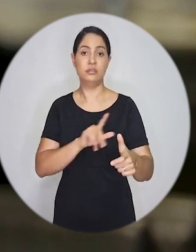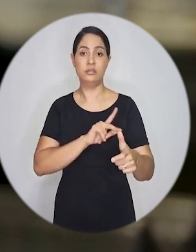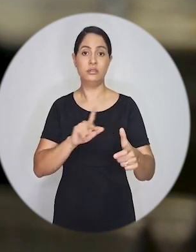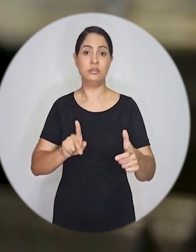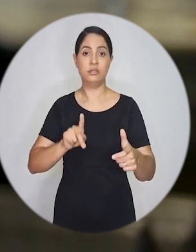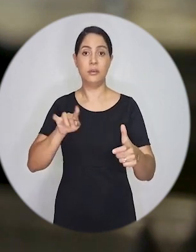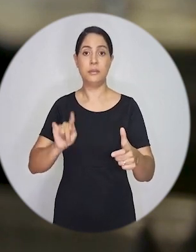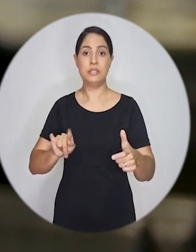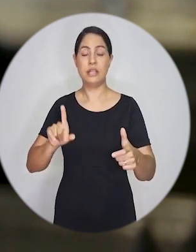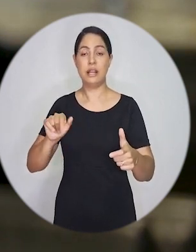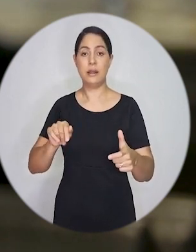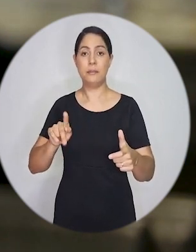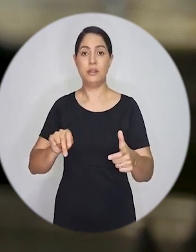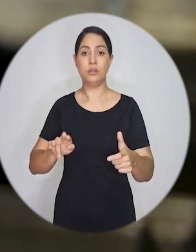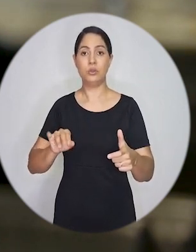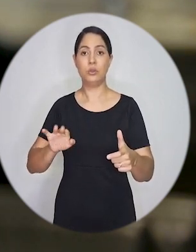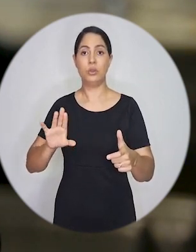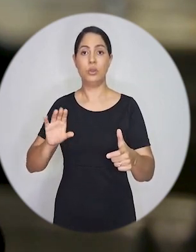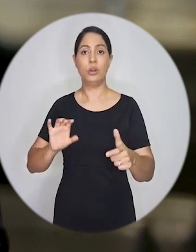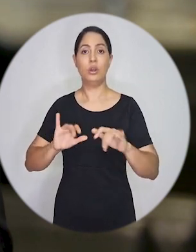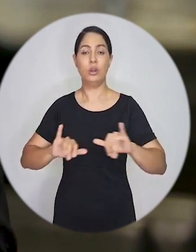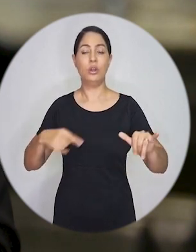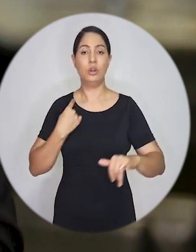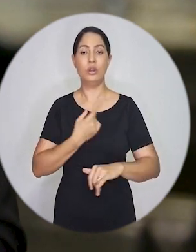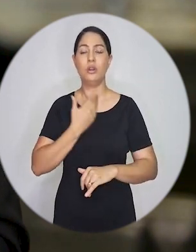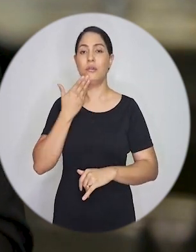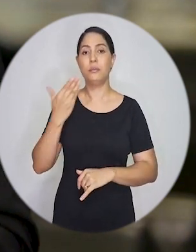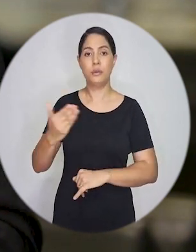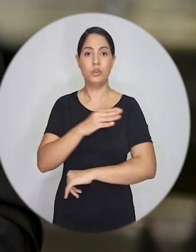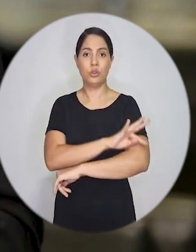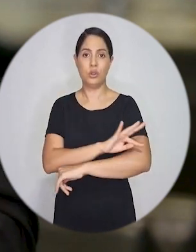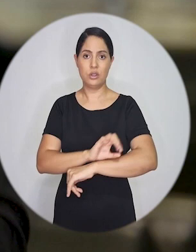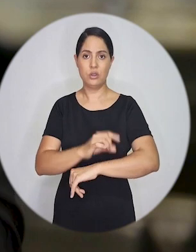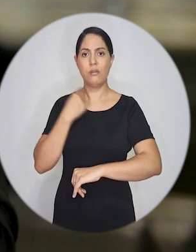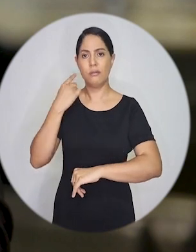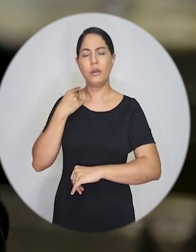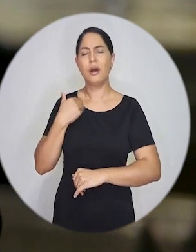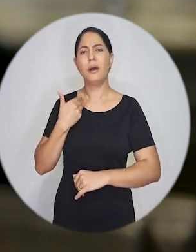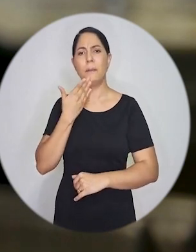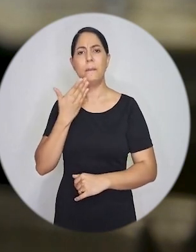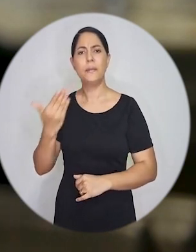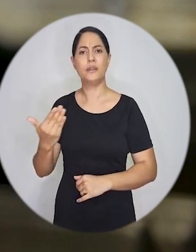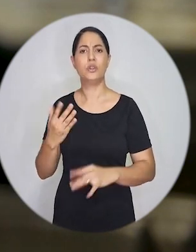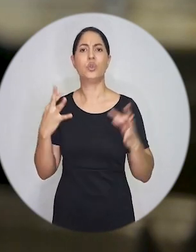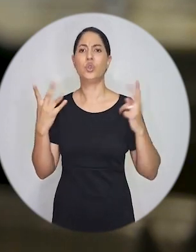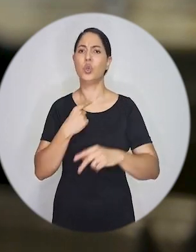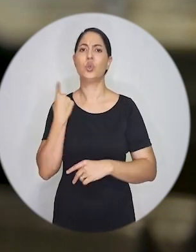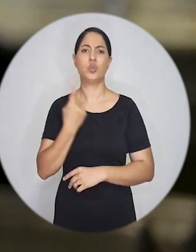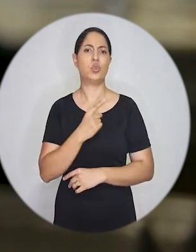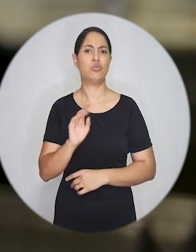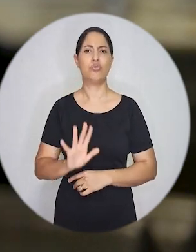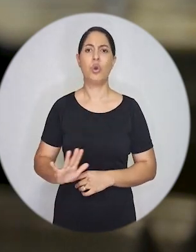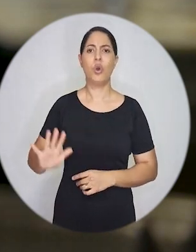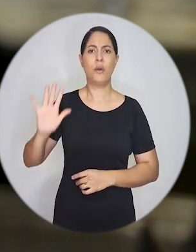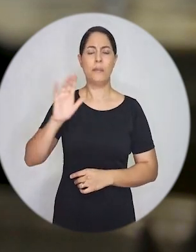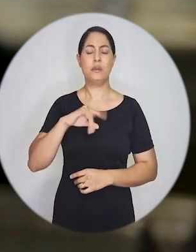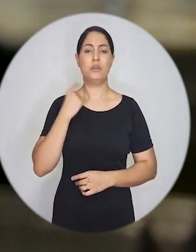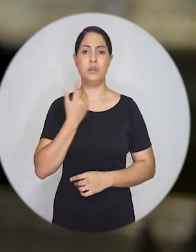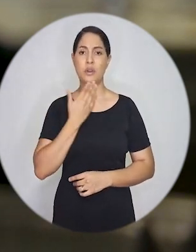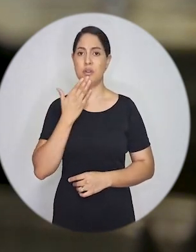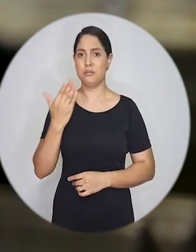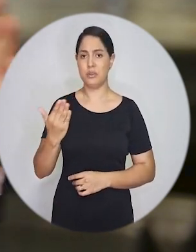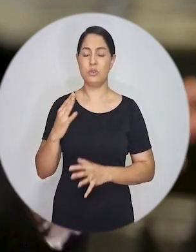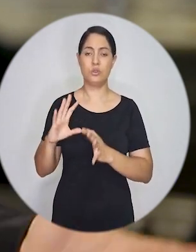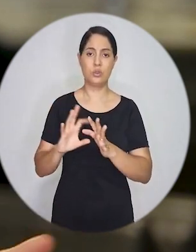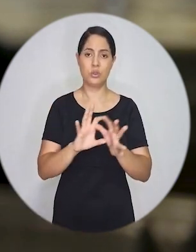levar, através da presidente em exercício Priscila Madruga, uma posição que é de todos nós advogados tocantinenses, de todos nós dirigentes da